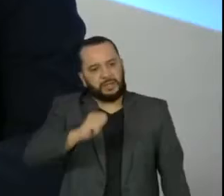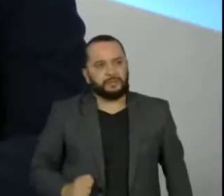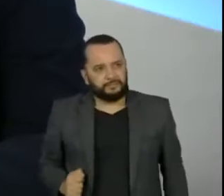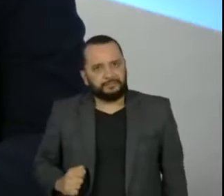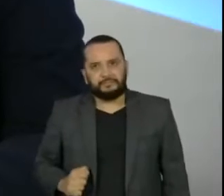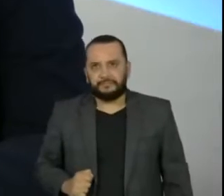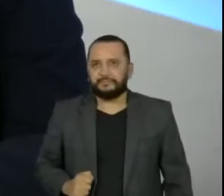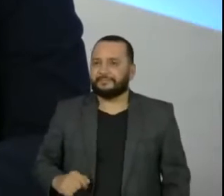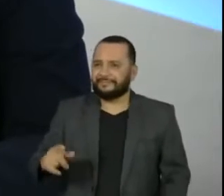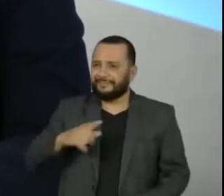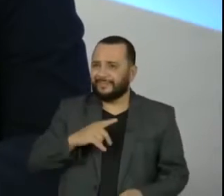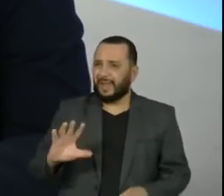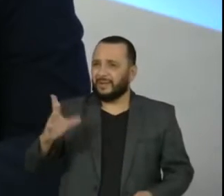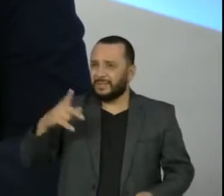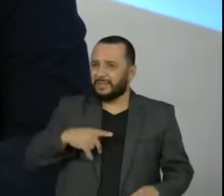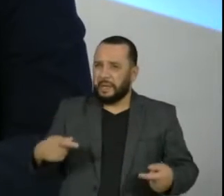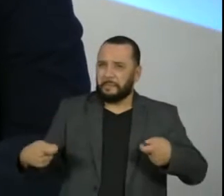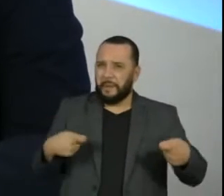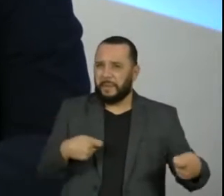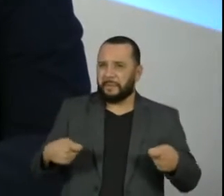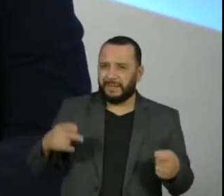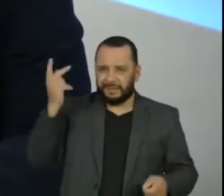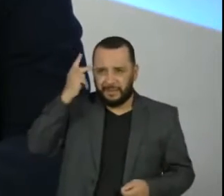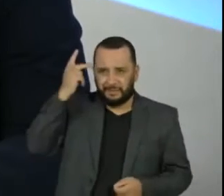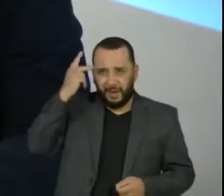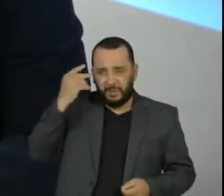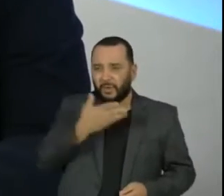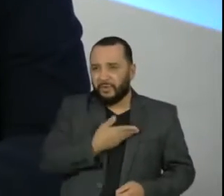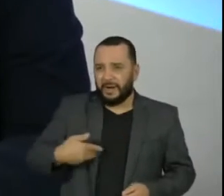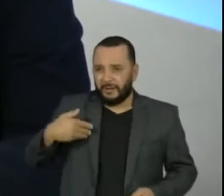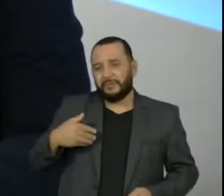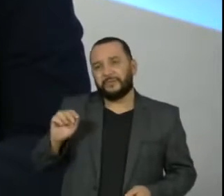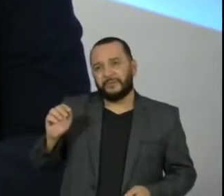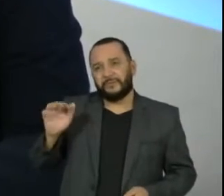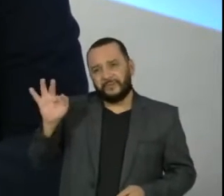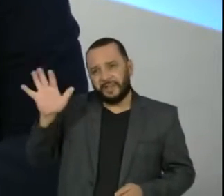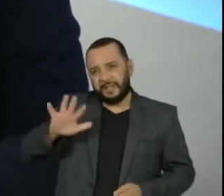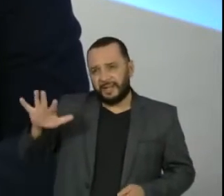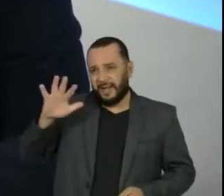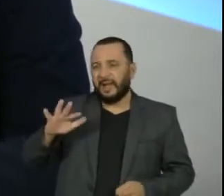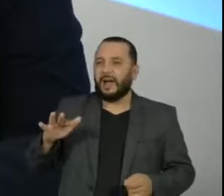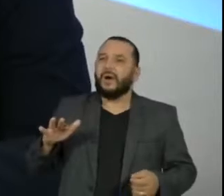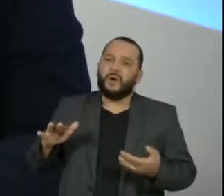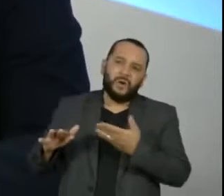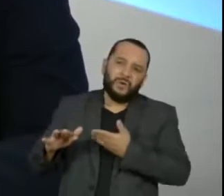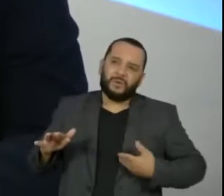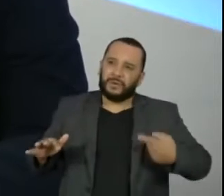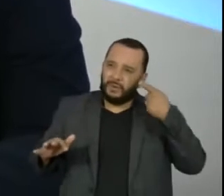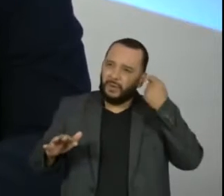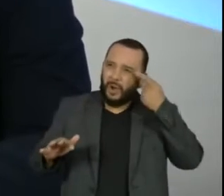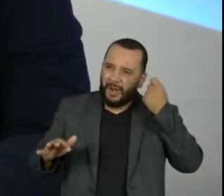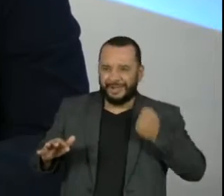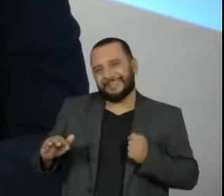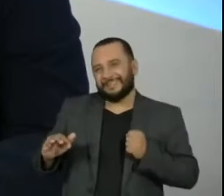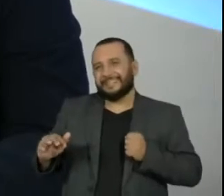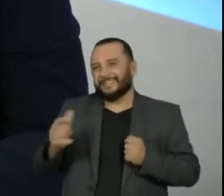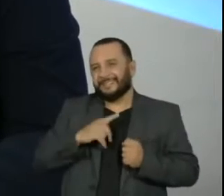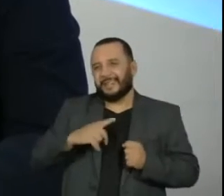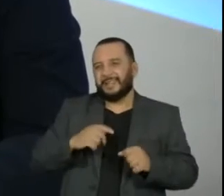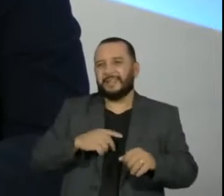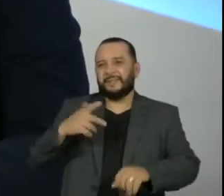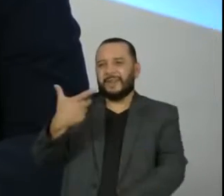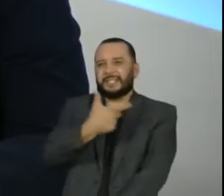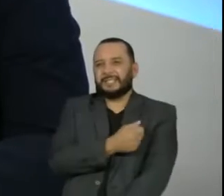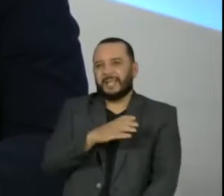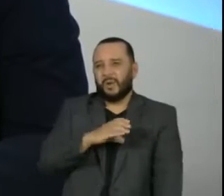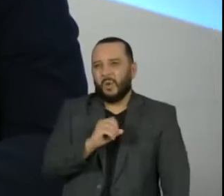esse cabo de guerra que aconteceu aqui em São Paulo, entre o governo federal e o governador João Dória, em torno da vacina do Coronavac, da Anvisa. Eu queria saber se o senhor